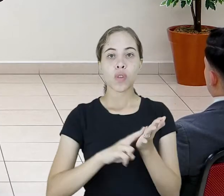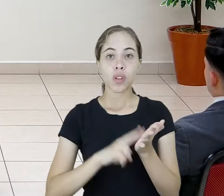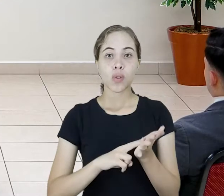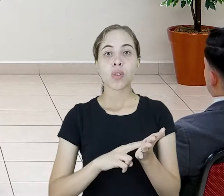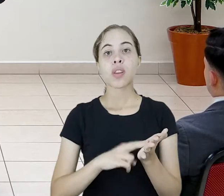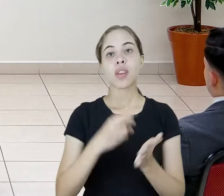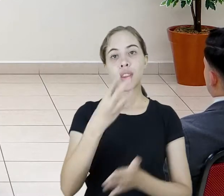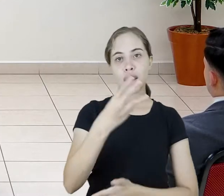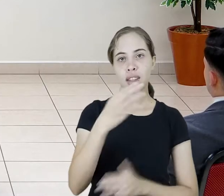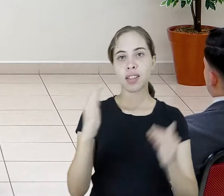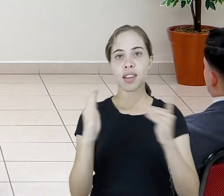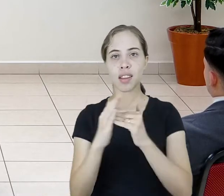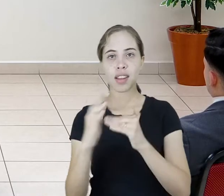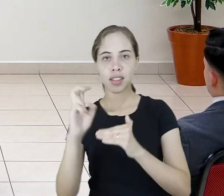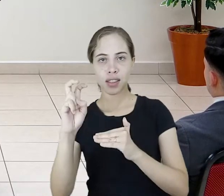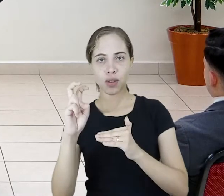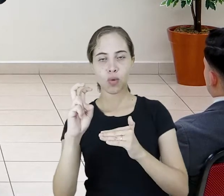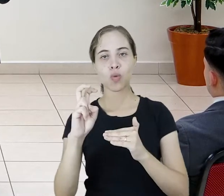E